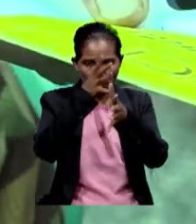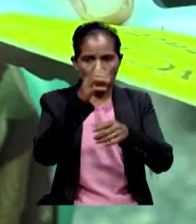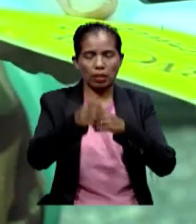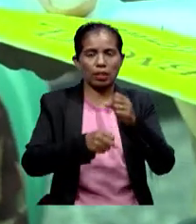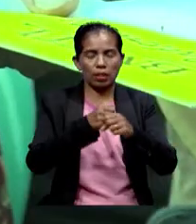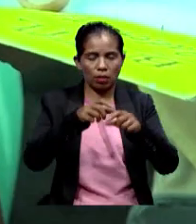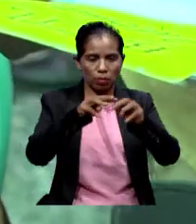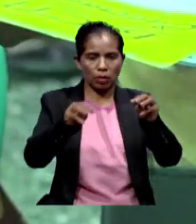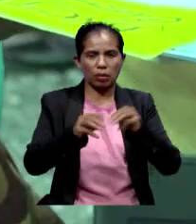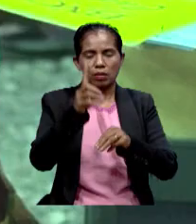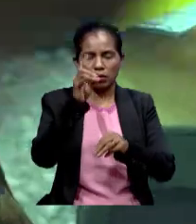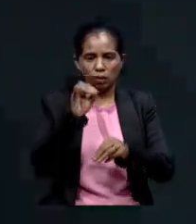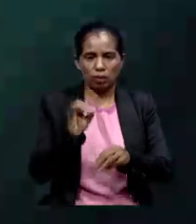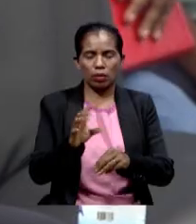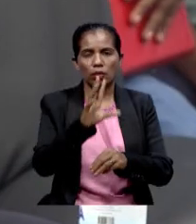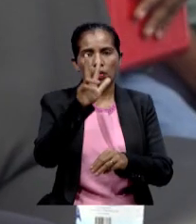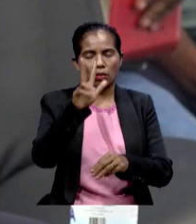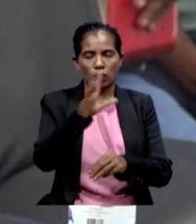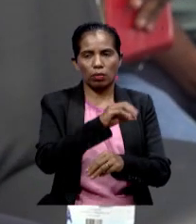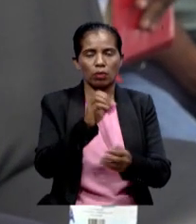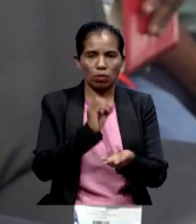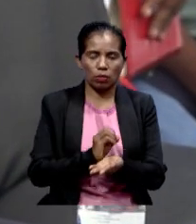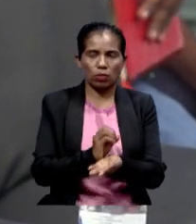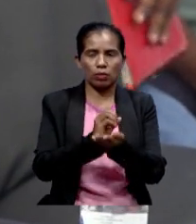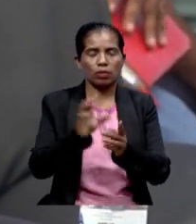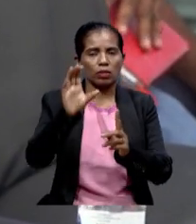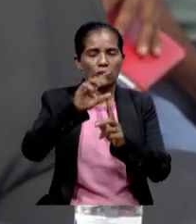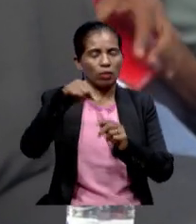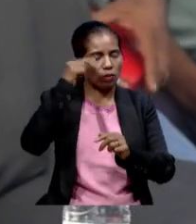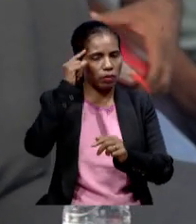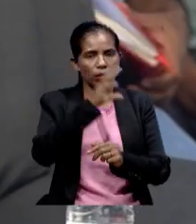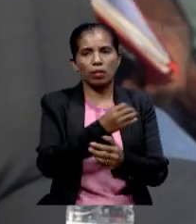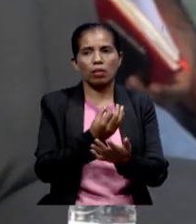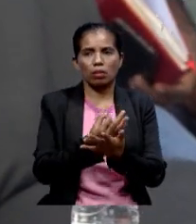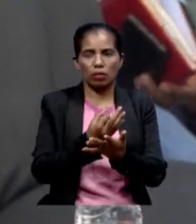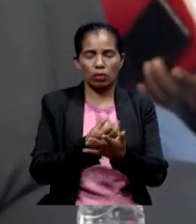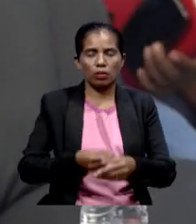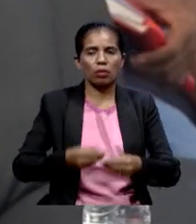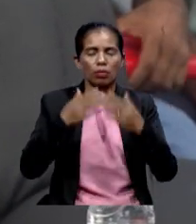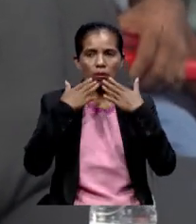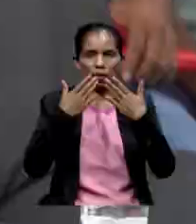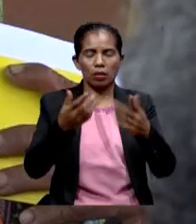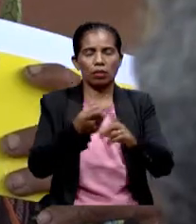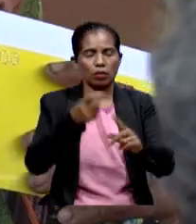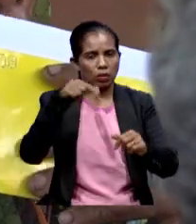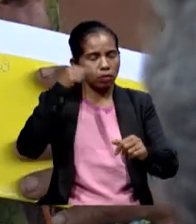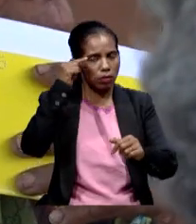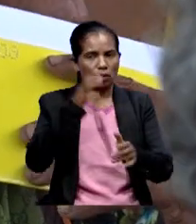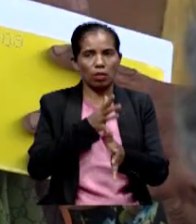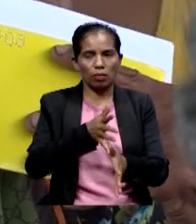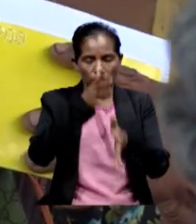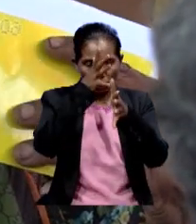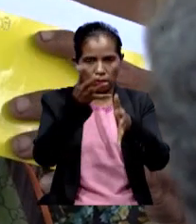San Rosintolo, no região administrativa especial Oiku Siambeno. Chefe governo ateten subsídio né, hanesan agradecimento ao se governo ba ferik no Katua